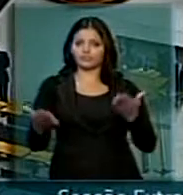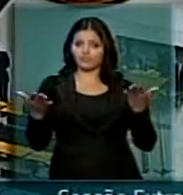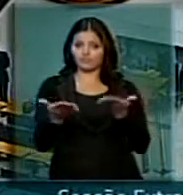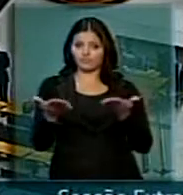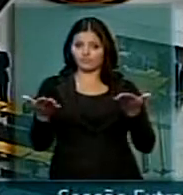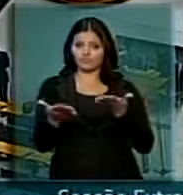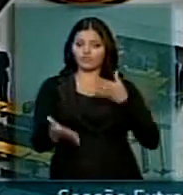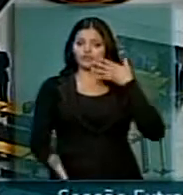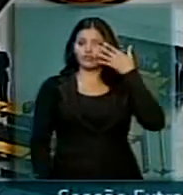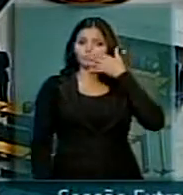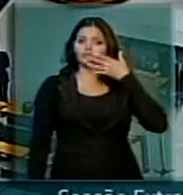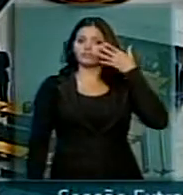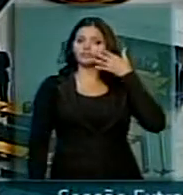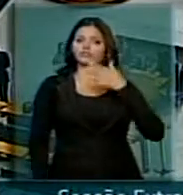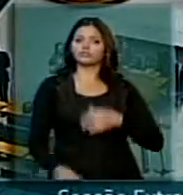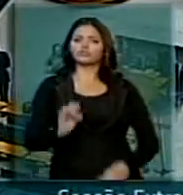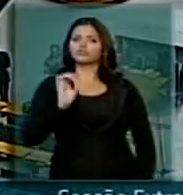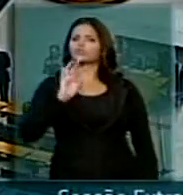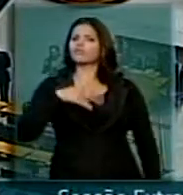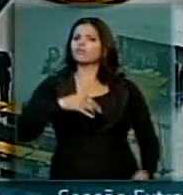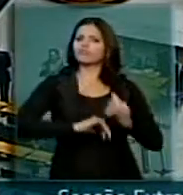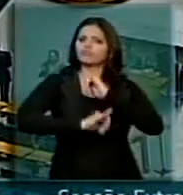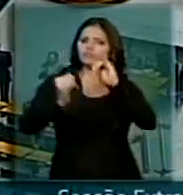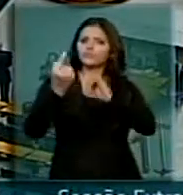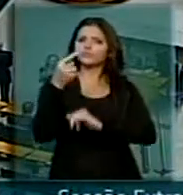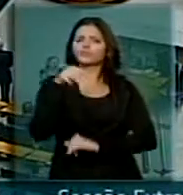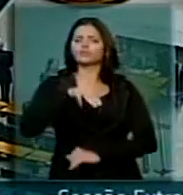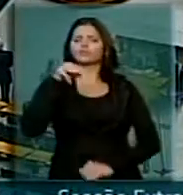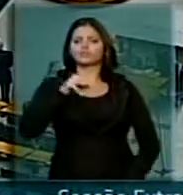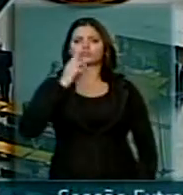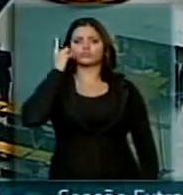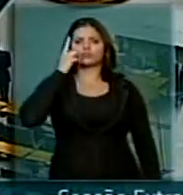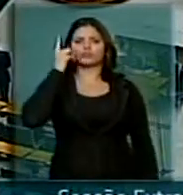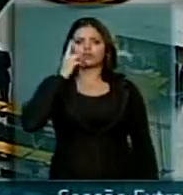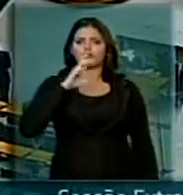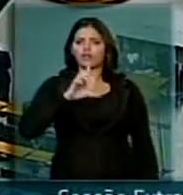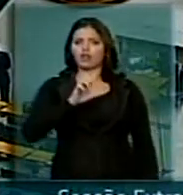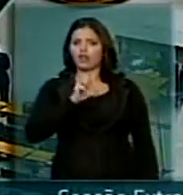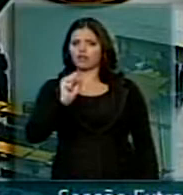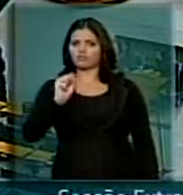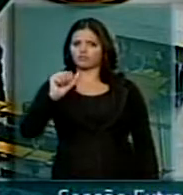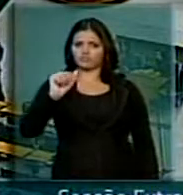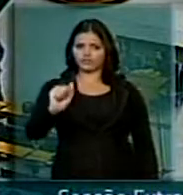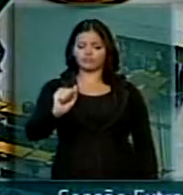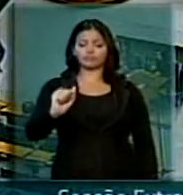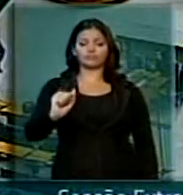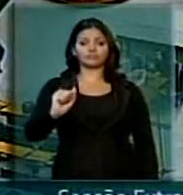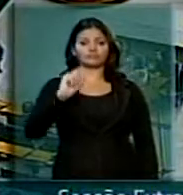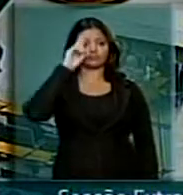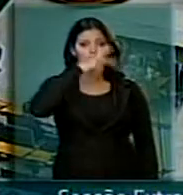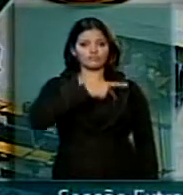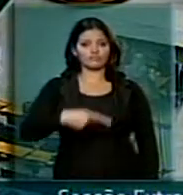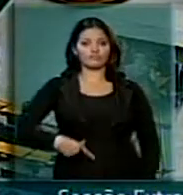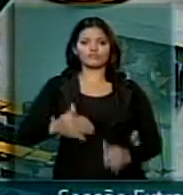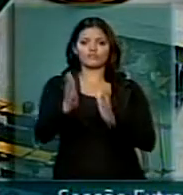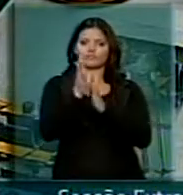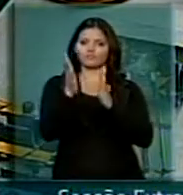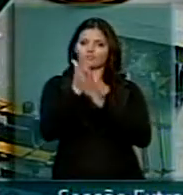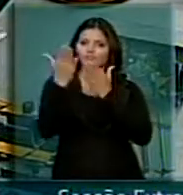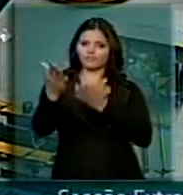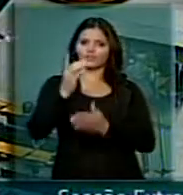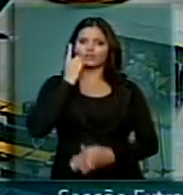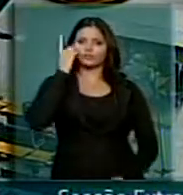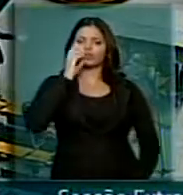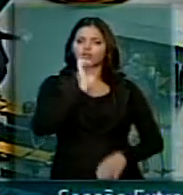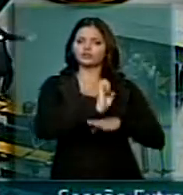presidente. Pois não. Um minuto só para fazer um registro. Pois não, deputado Maurício Quintela Lessa. Presidente, eu queria parabenizar os